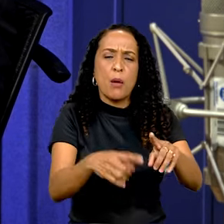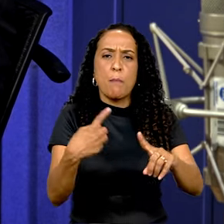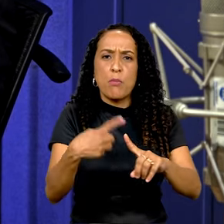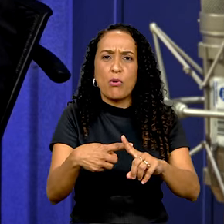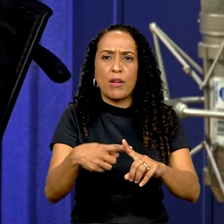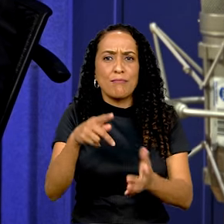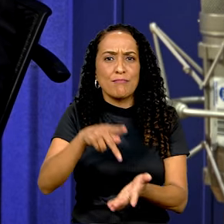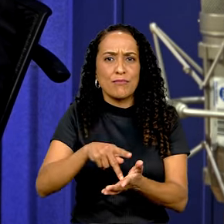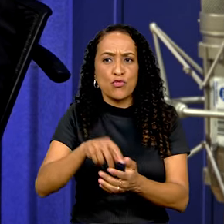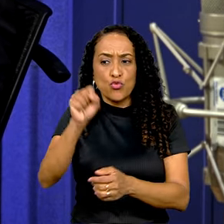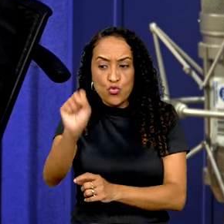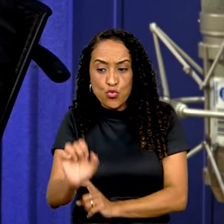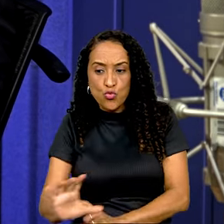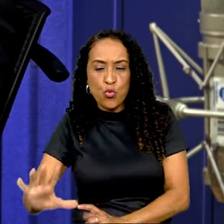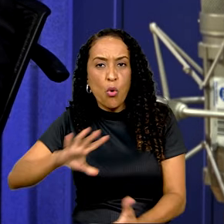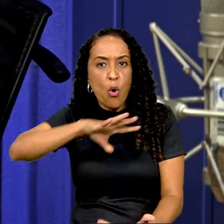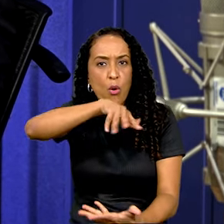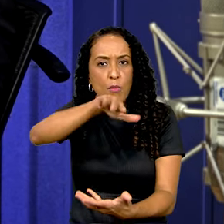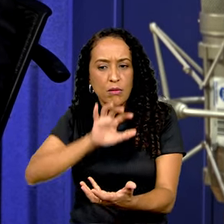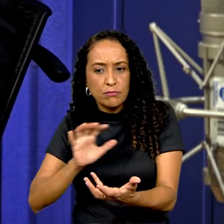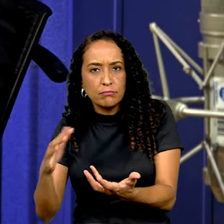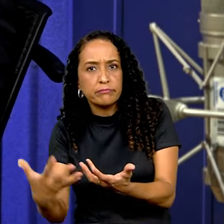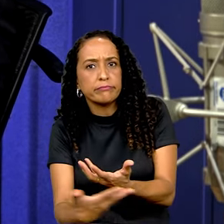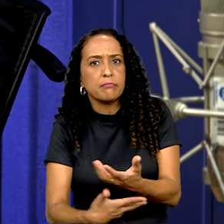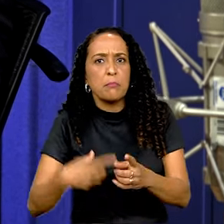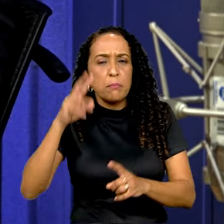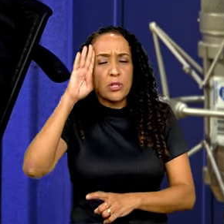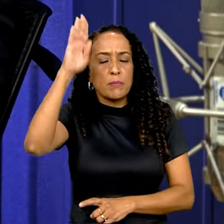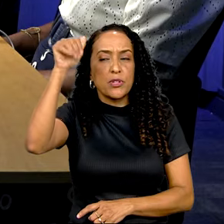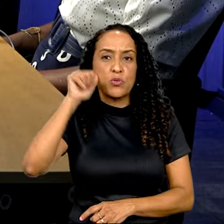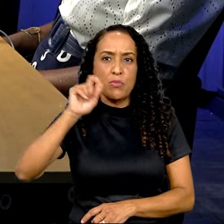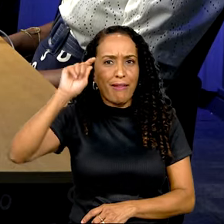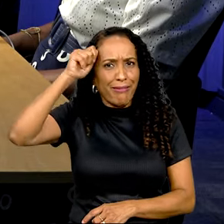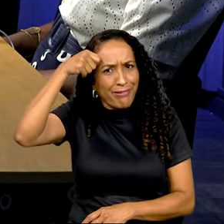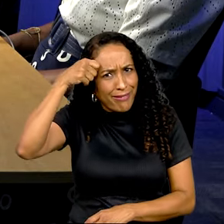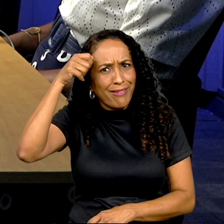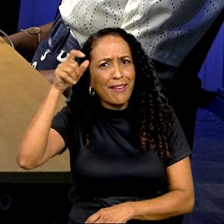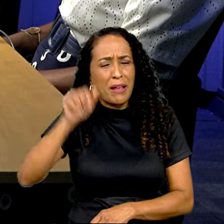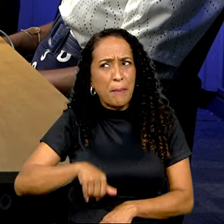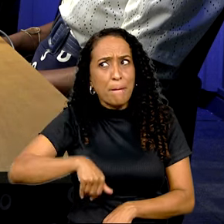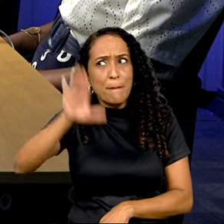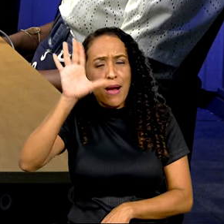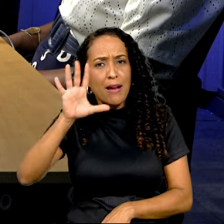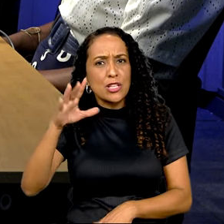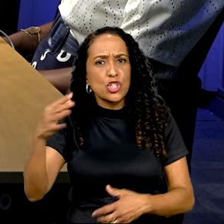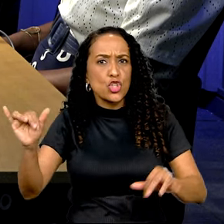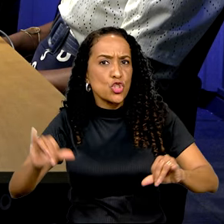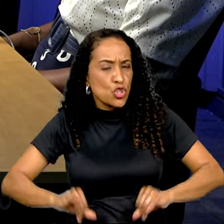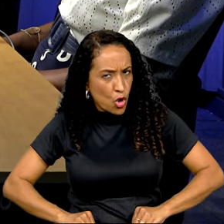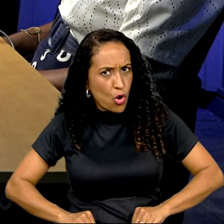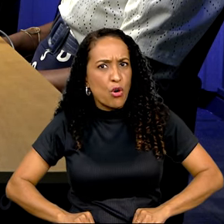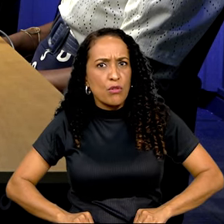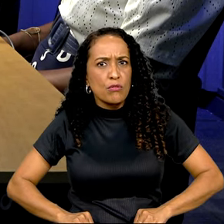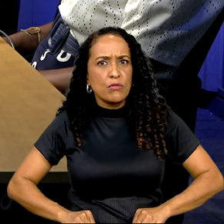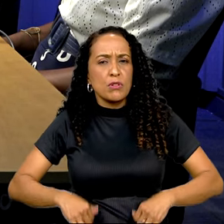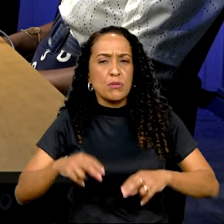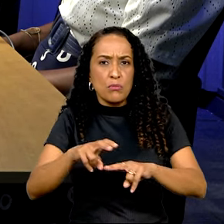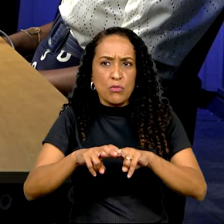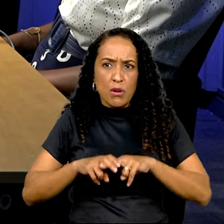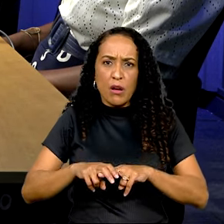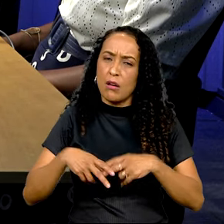principalmente porque na realidade do Sul Global eh Principalmente as mulheres negras também são as mais afetadas com essa des